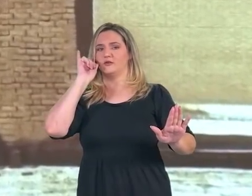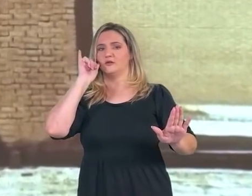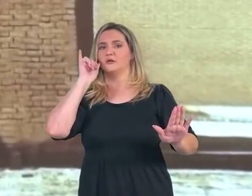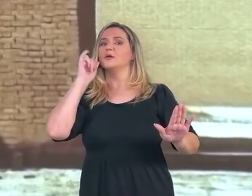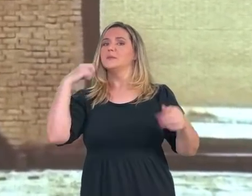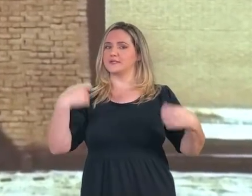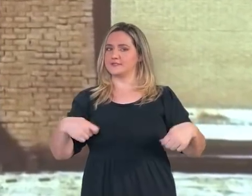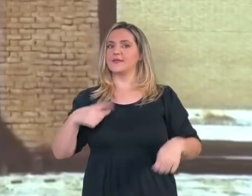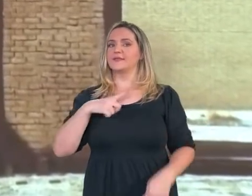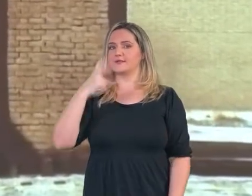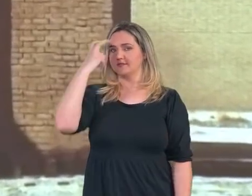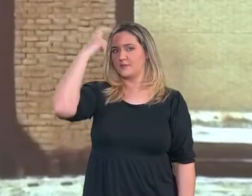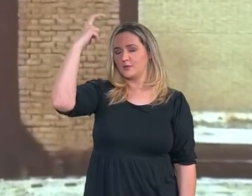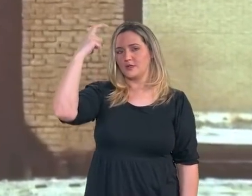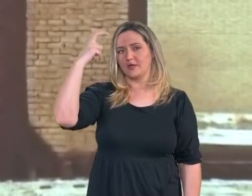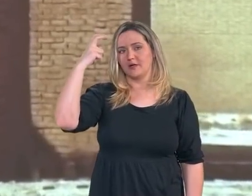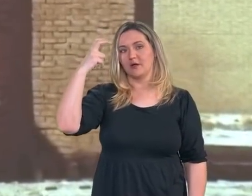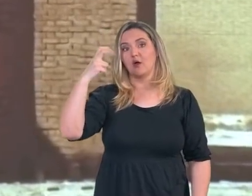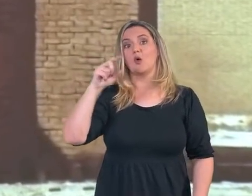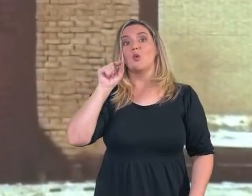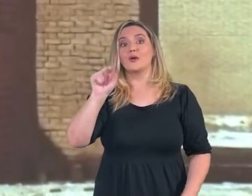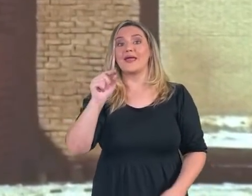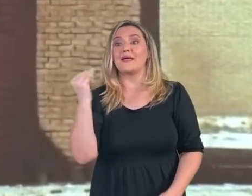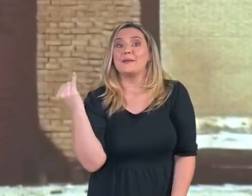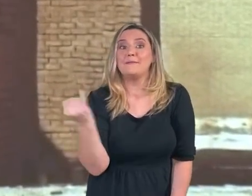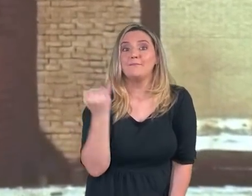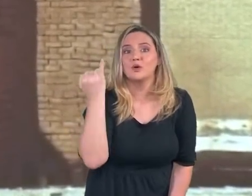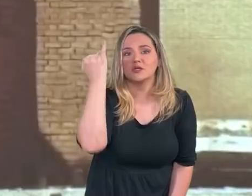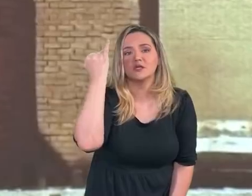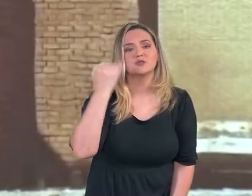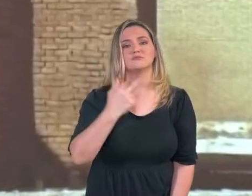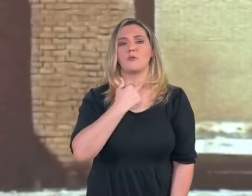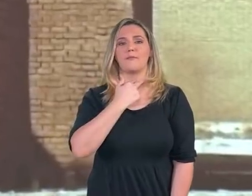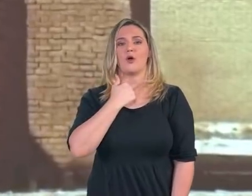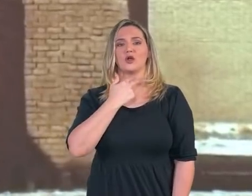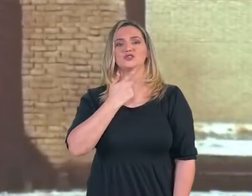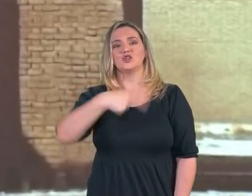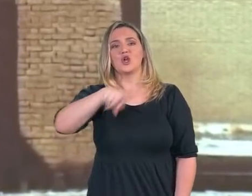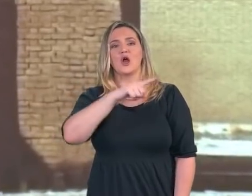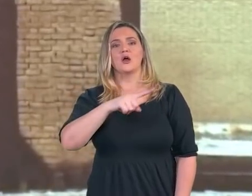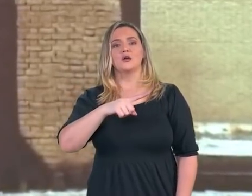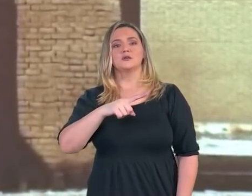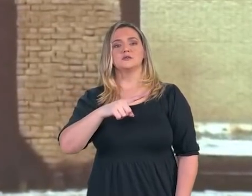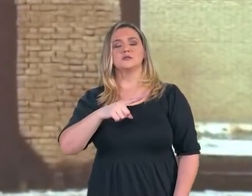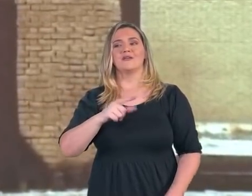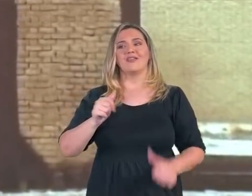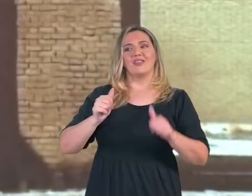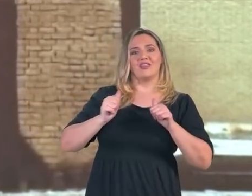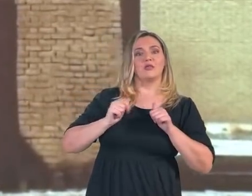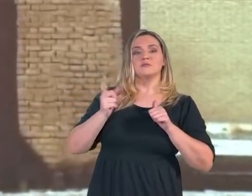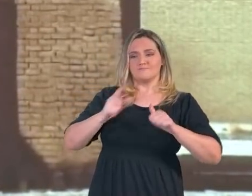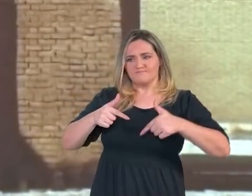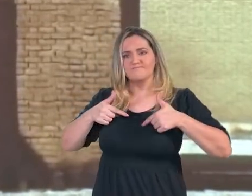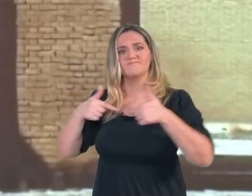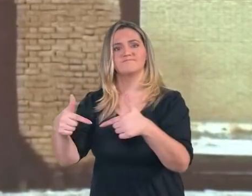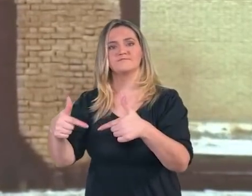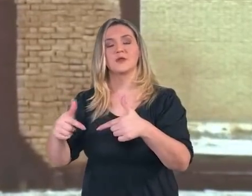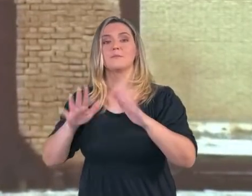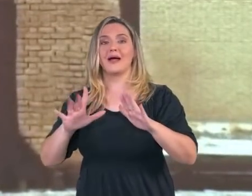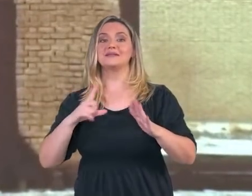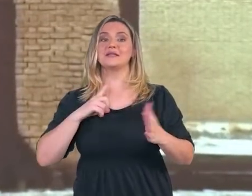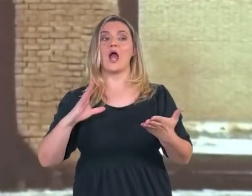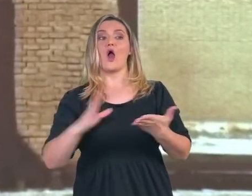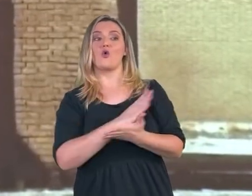seja, naquilo que é essencial, não há negociações de nossa parte, nossa conduta, mas há situações em que nós